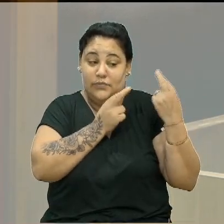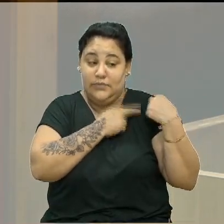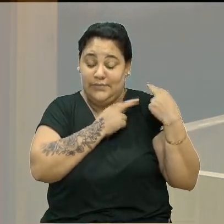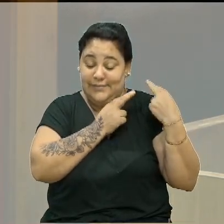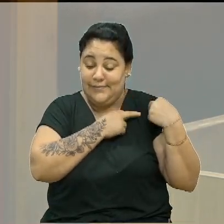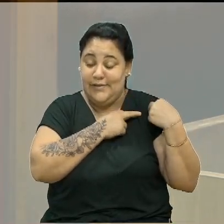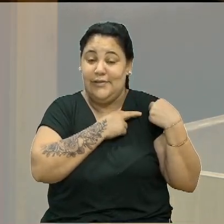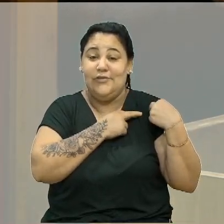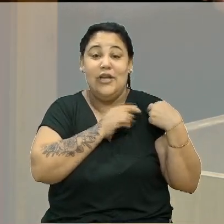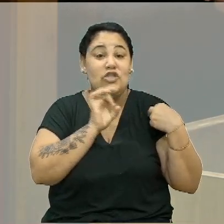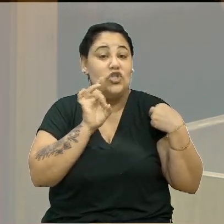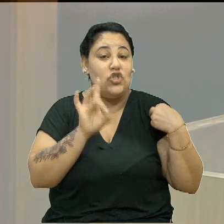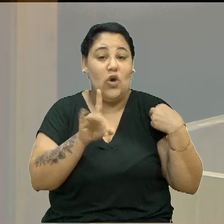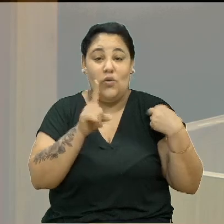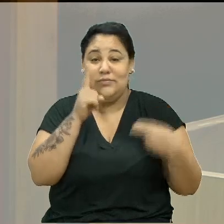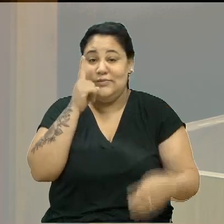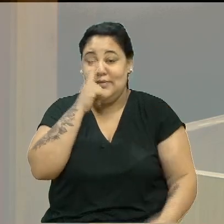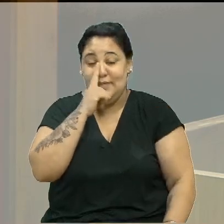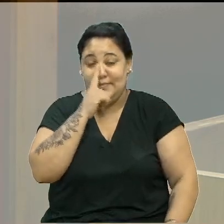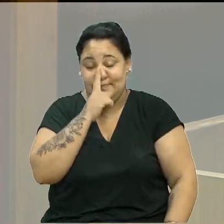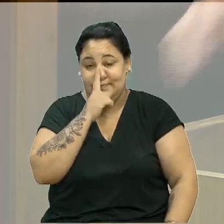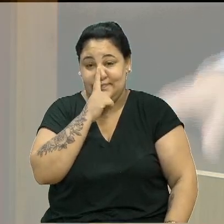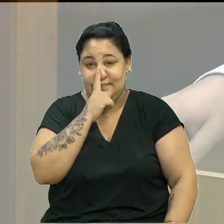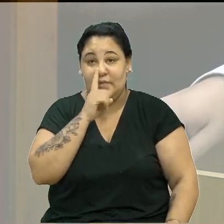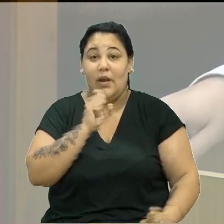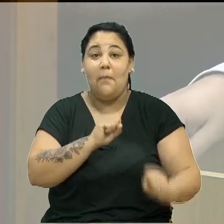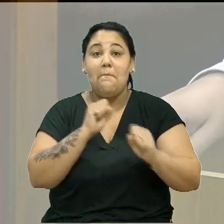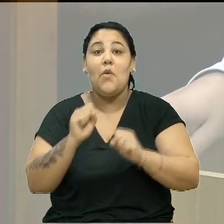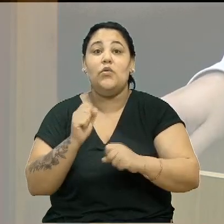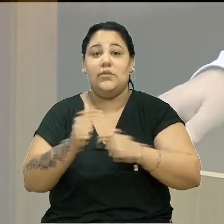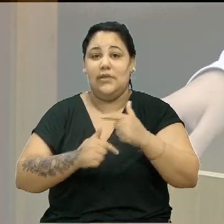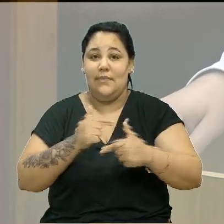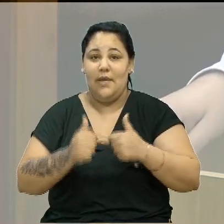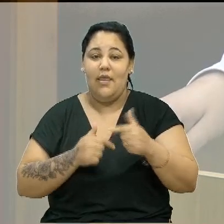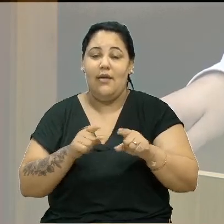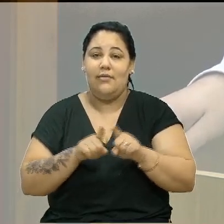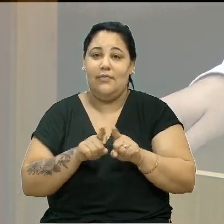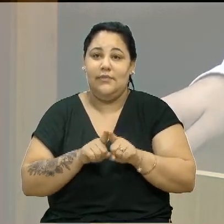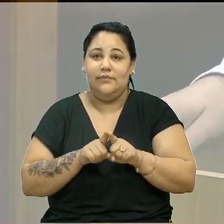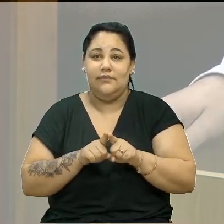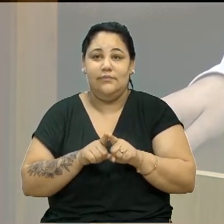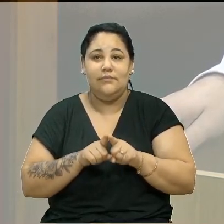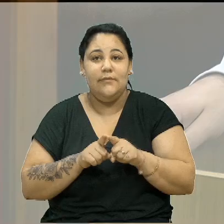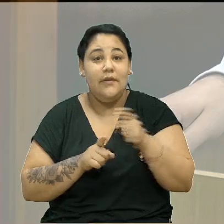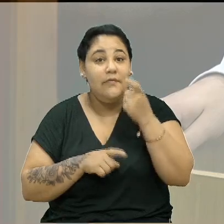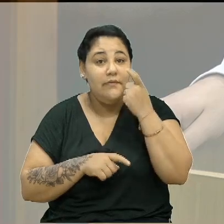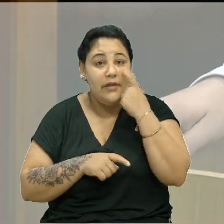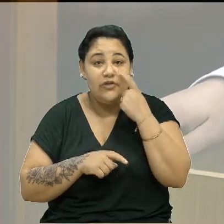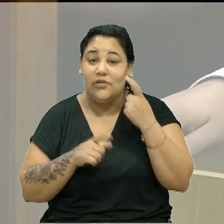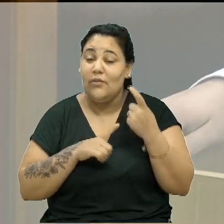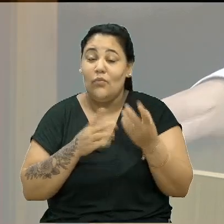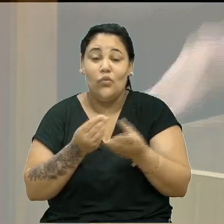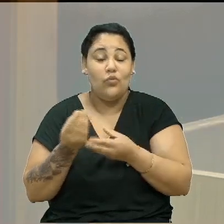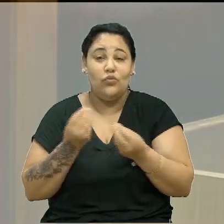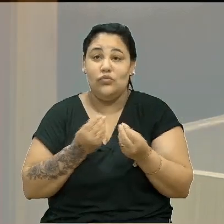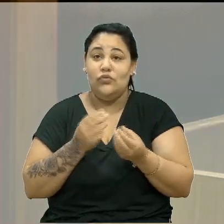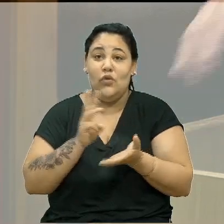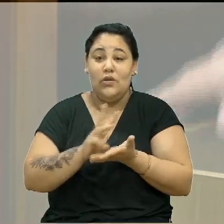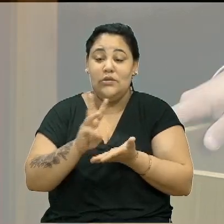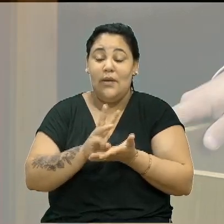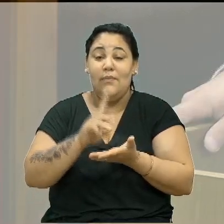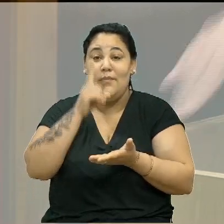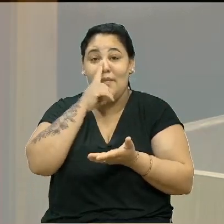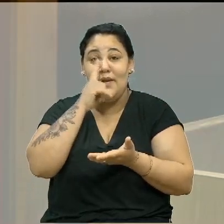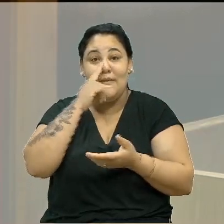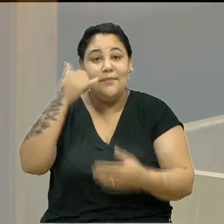crianças fica nas mães, possam trabalhar. Vejam a situação, tenho muitos casos de WhatsApps de mães